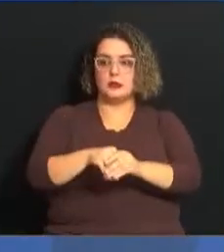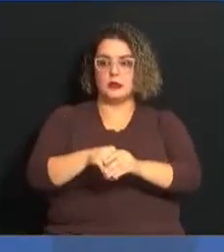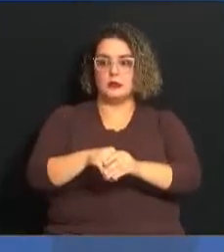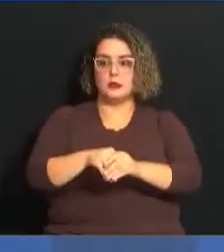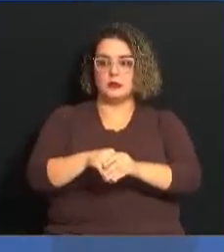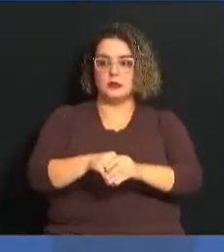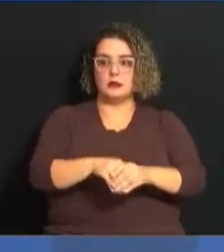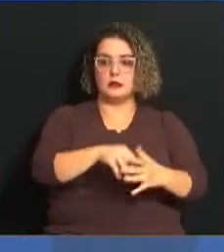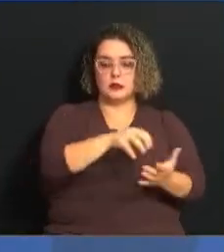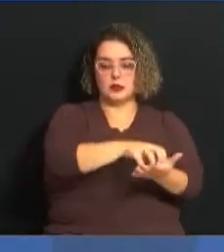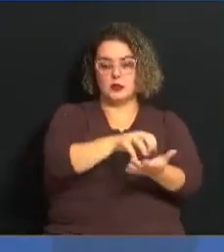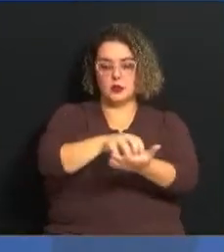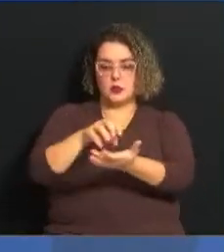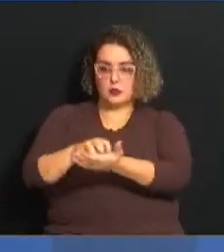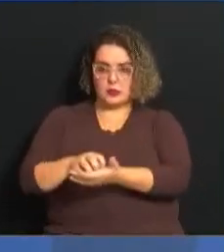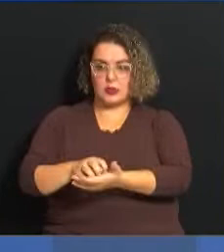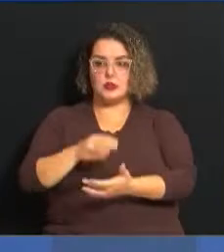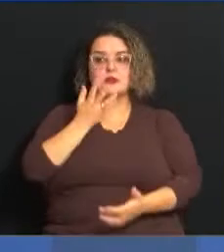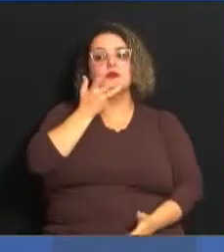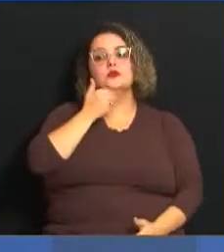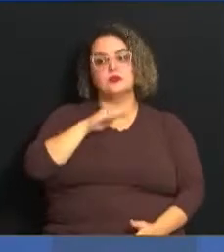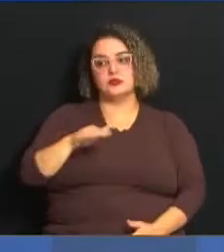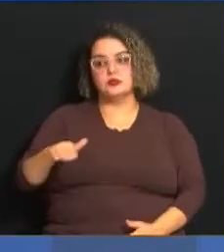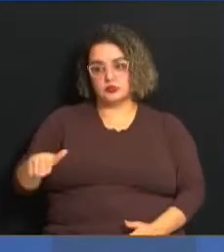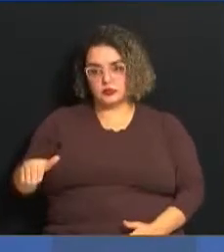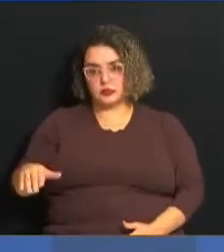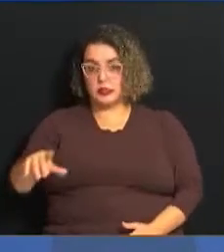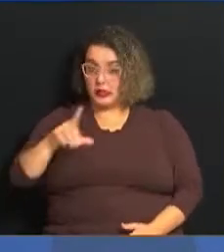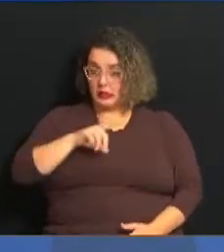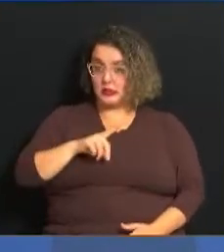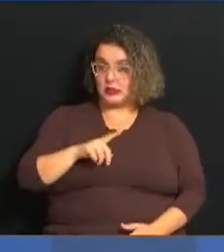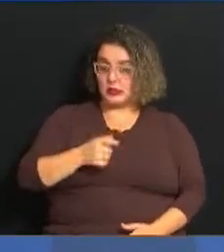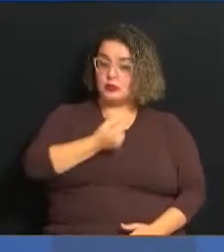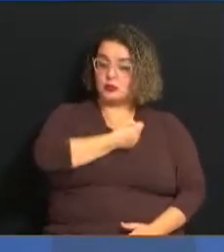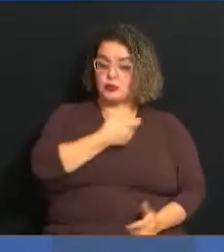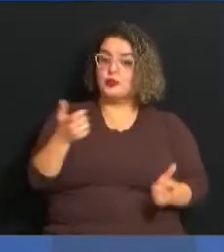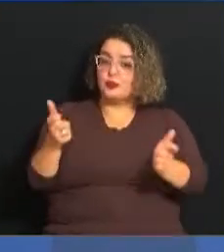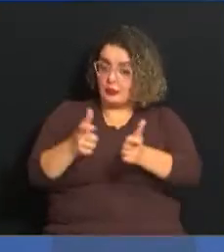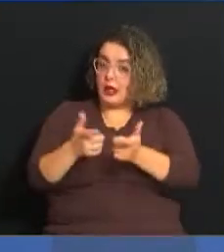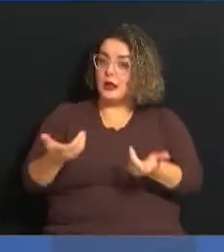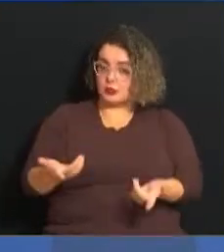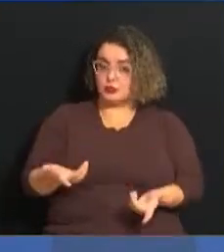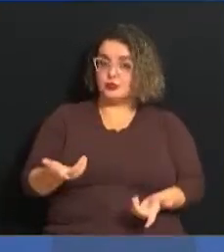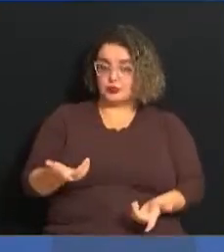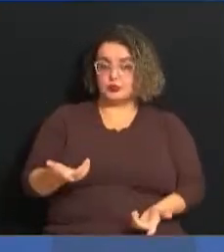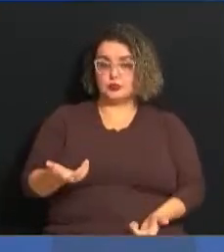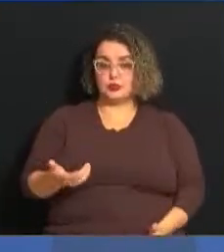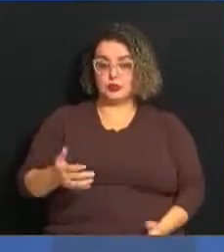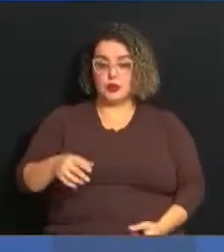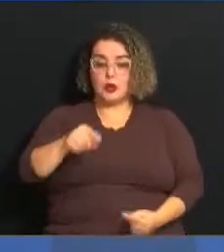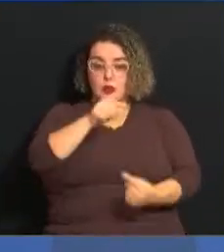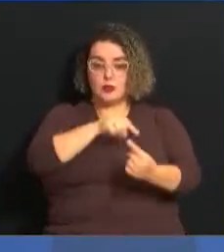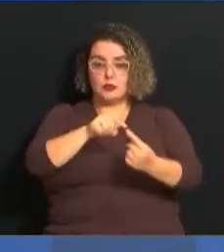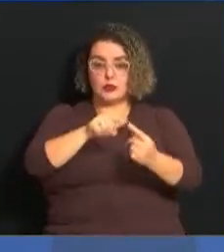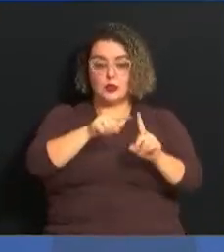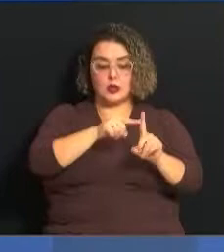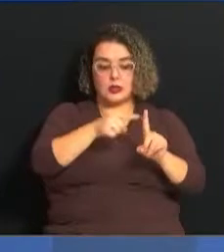unidades infantis aqui da cidade, a gente ainda tem esse número bem baixo. Olha, a gente tem o público-alvo como